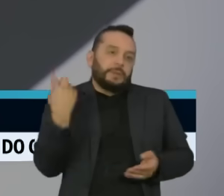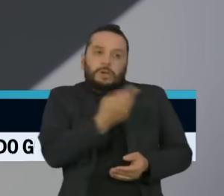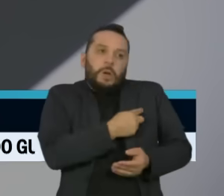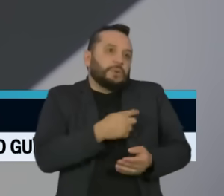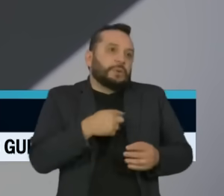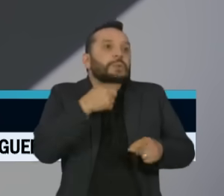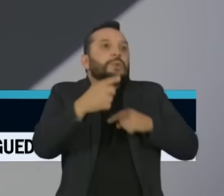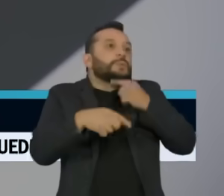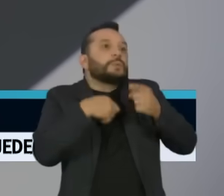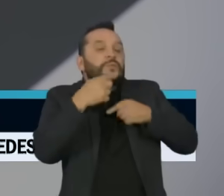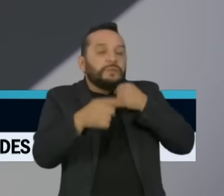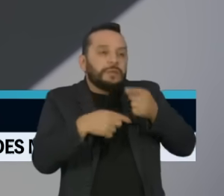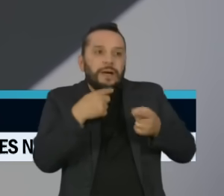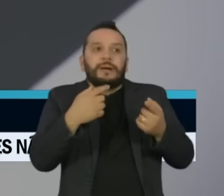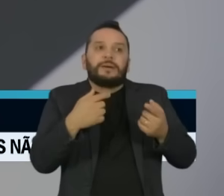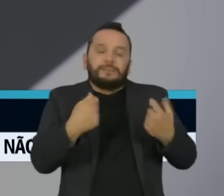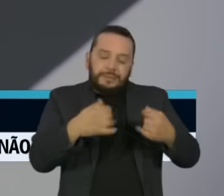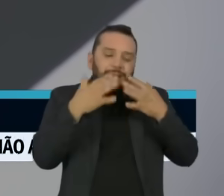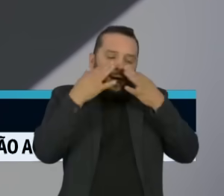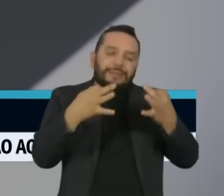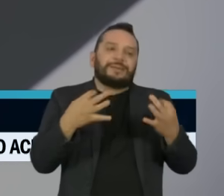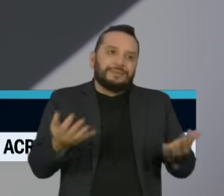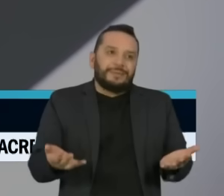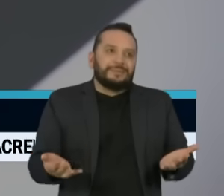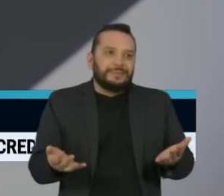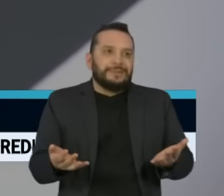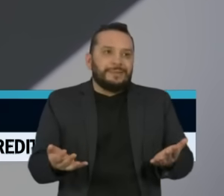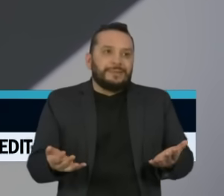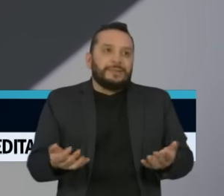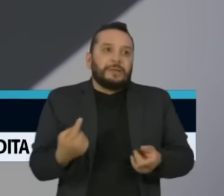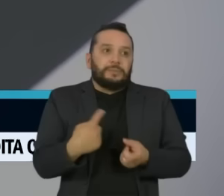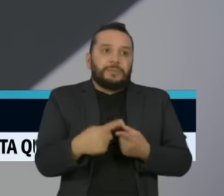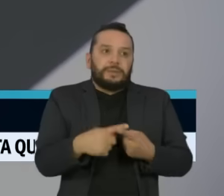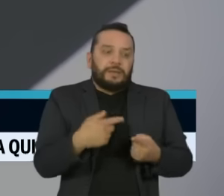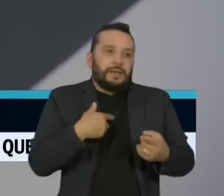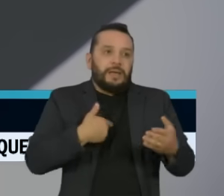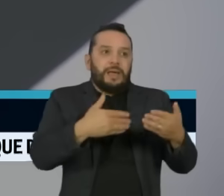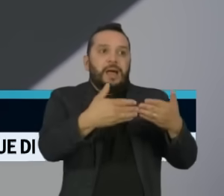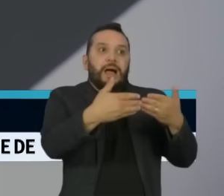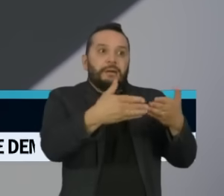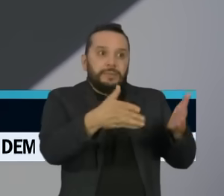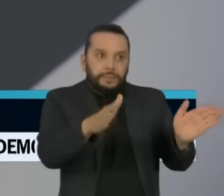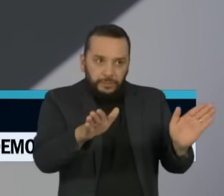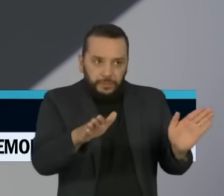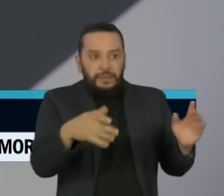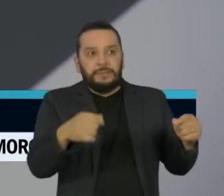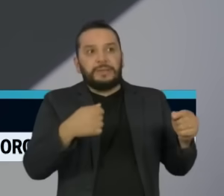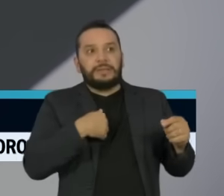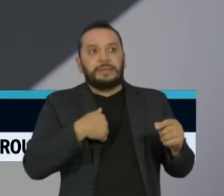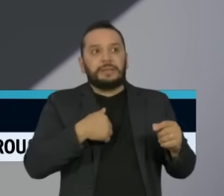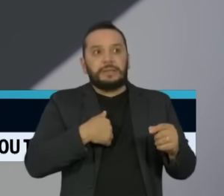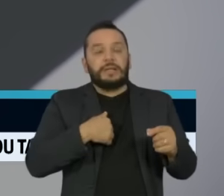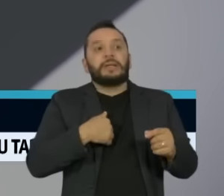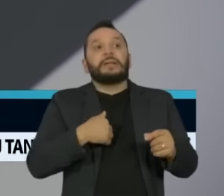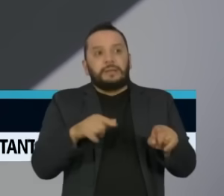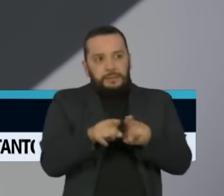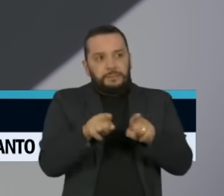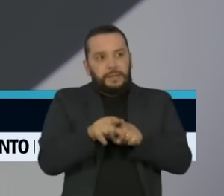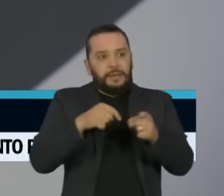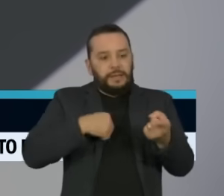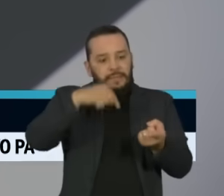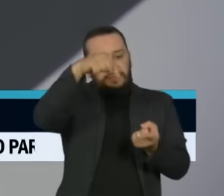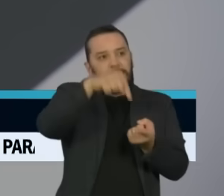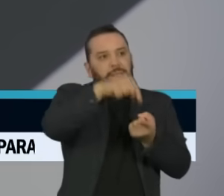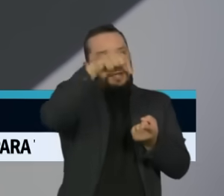é que você tem que trabalhar, por isso que essa abertura vai ter que ser acompanhada necessariamente de testagem. Não basta